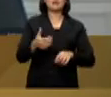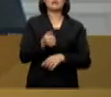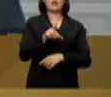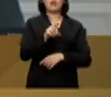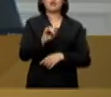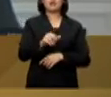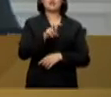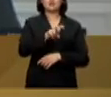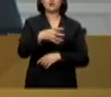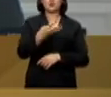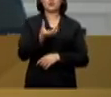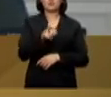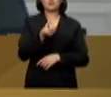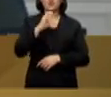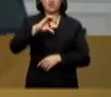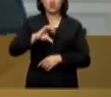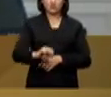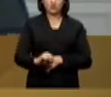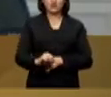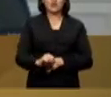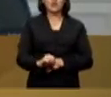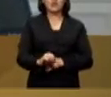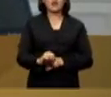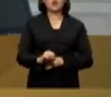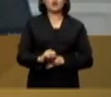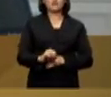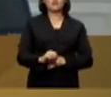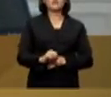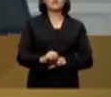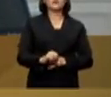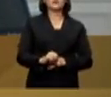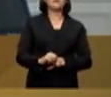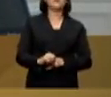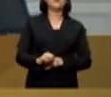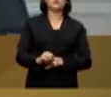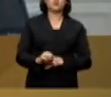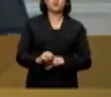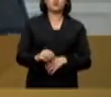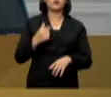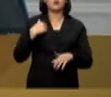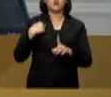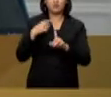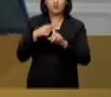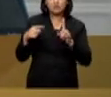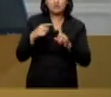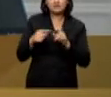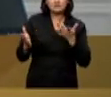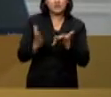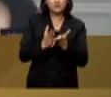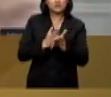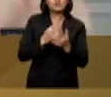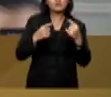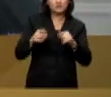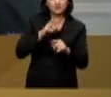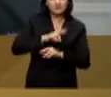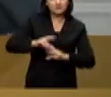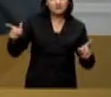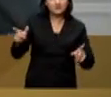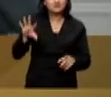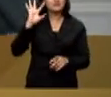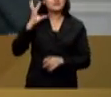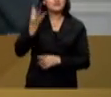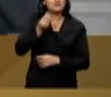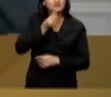5469, eu vou divergir parcialmente do eminente ministro Dias Toffoli, relator, para declarar